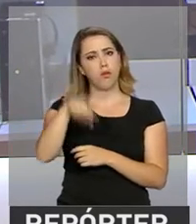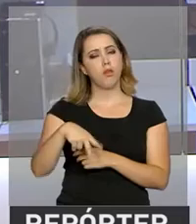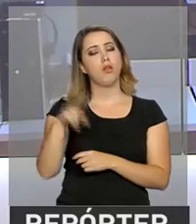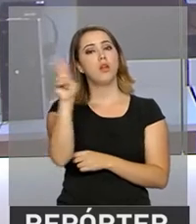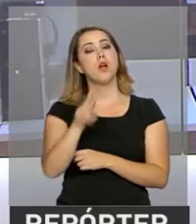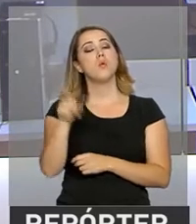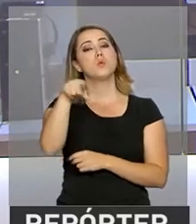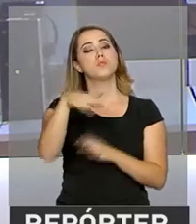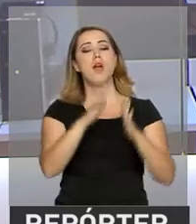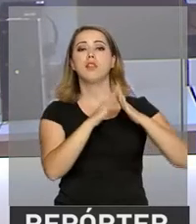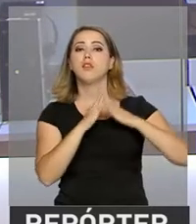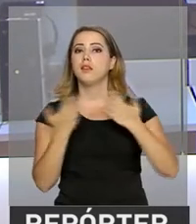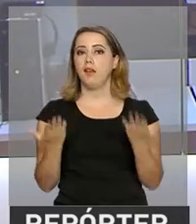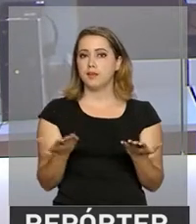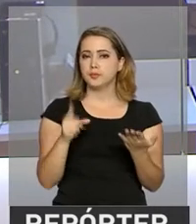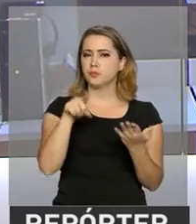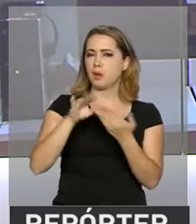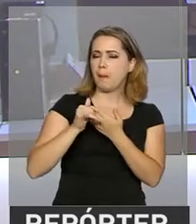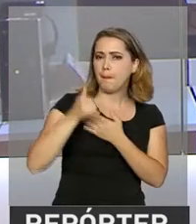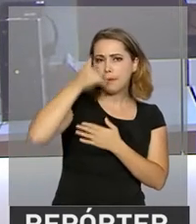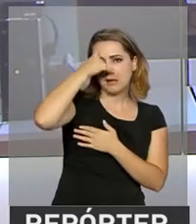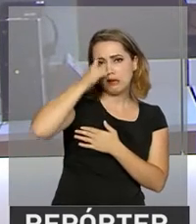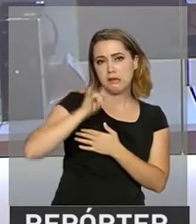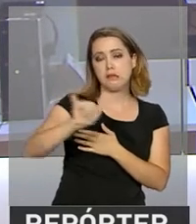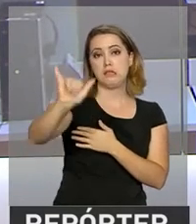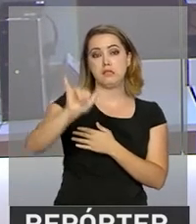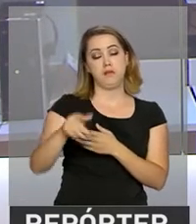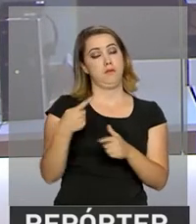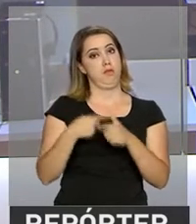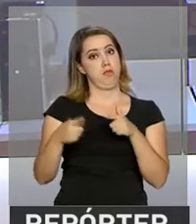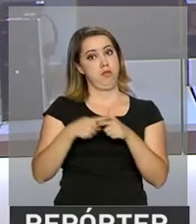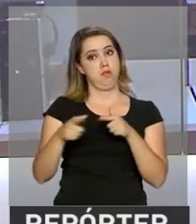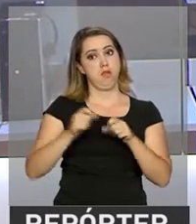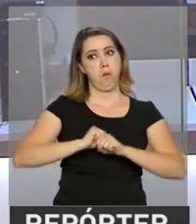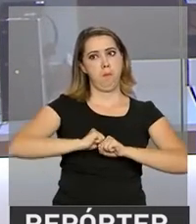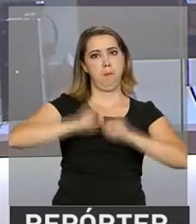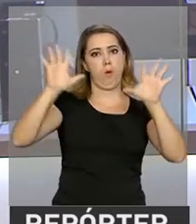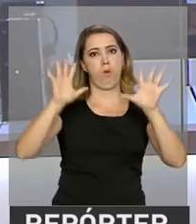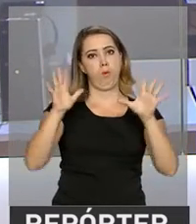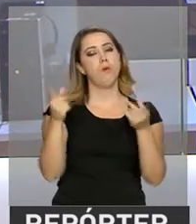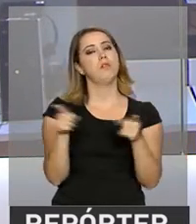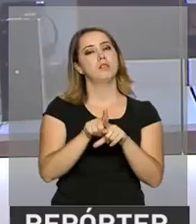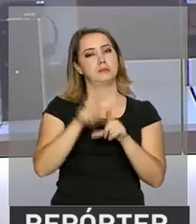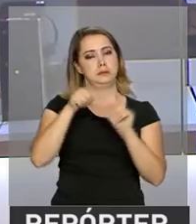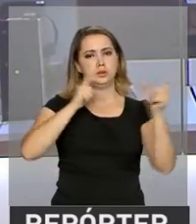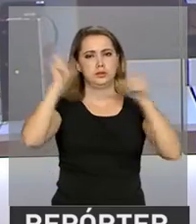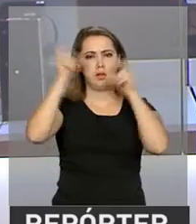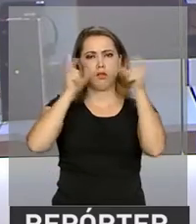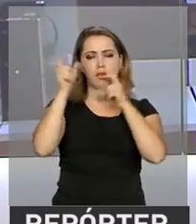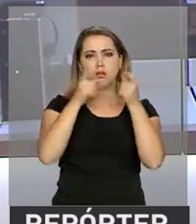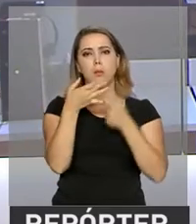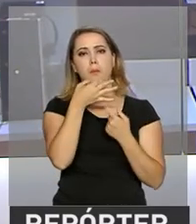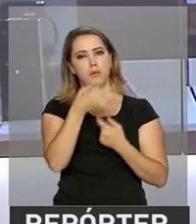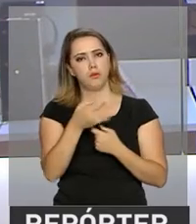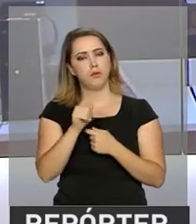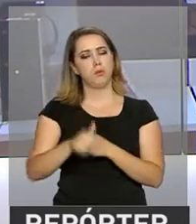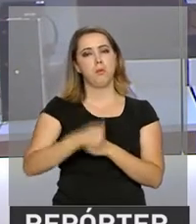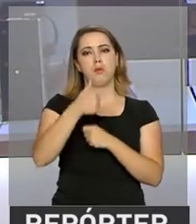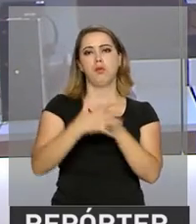e para evitar acidentes como explosões e vazamentos é preciso ficar atento a algumas dicas de